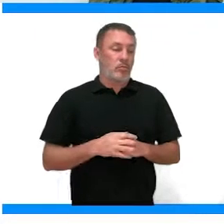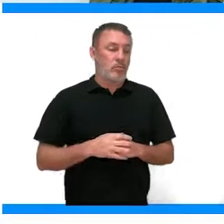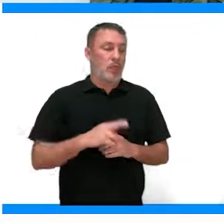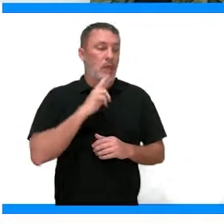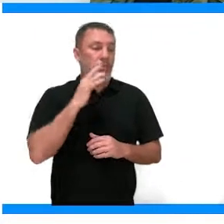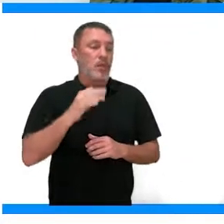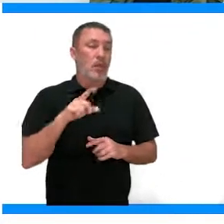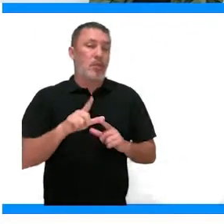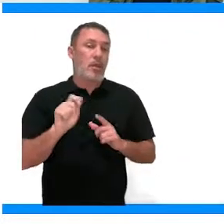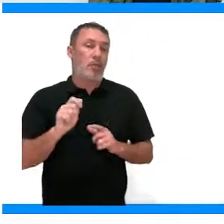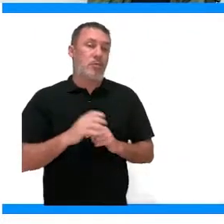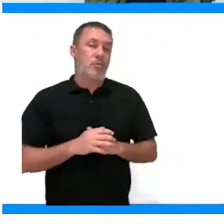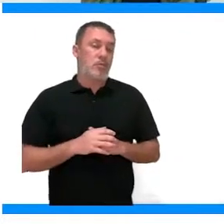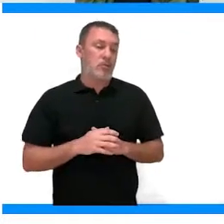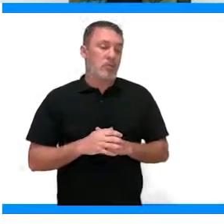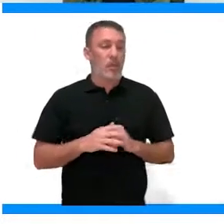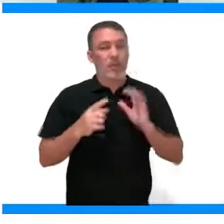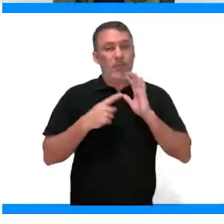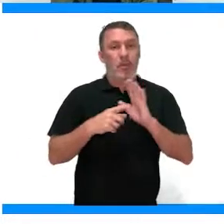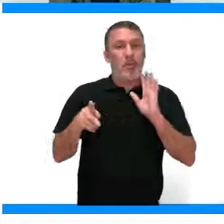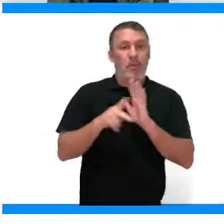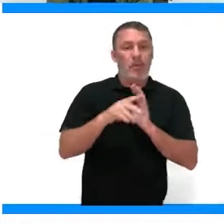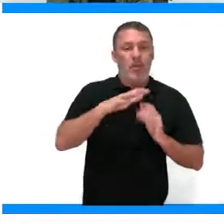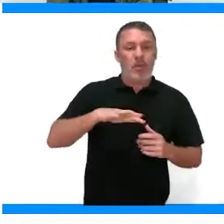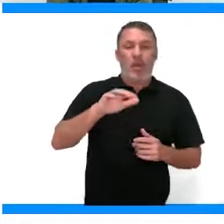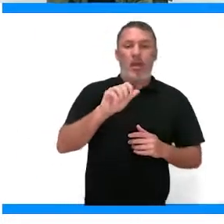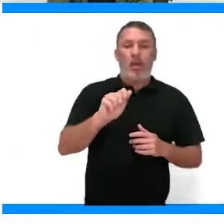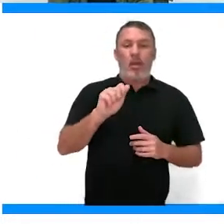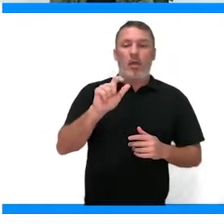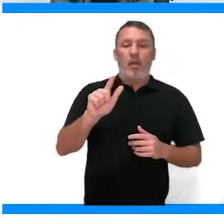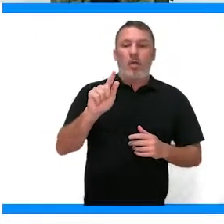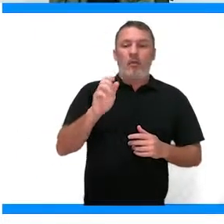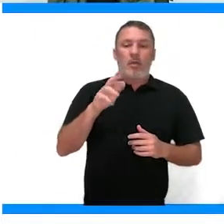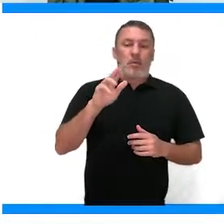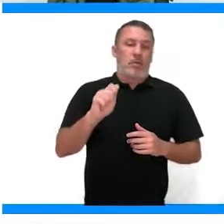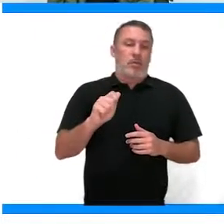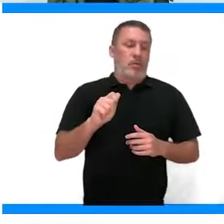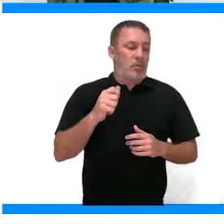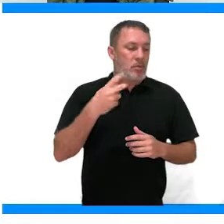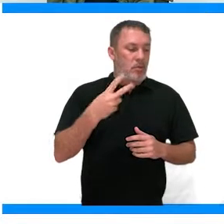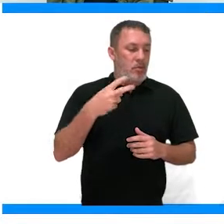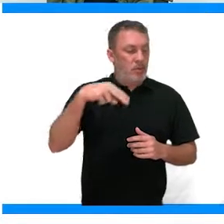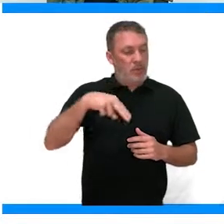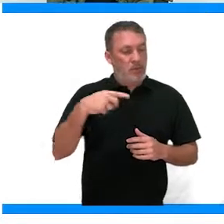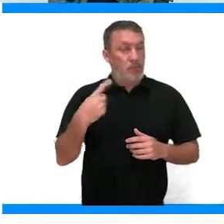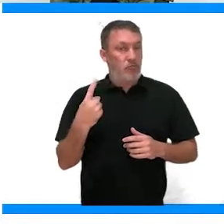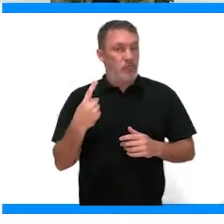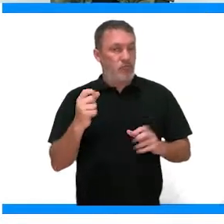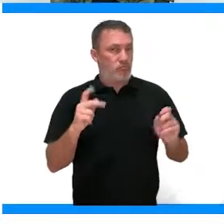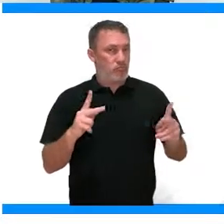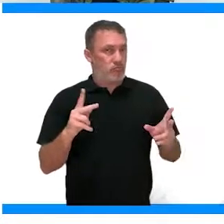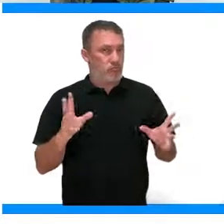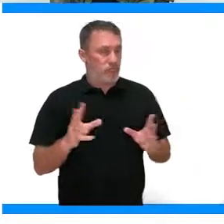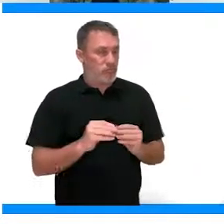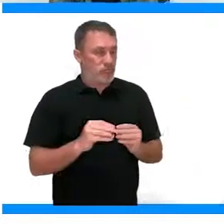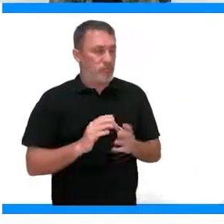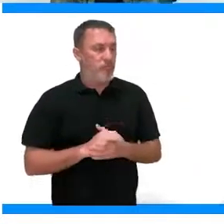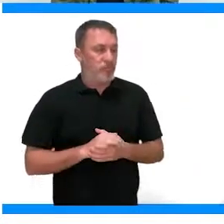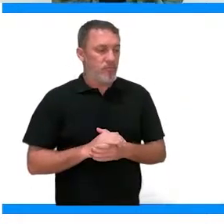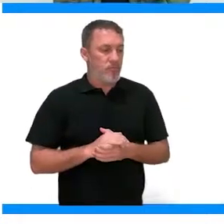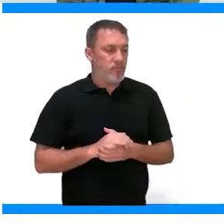certa, letra A. A expressão algébrica aí é 2N menos 1. Show de bola?